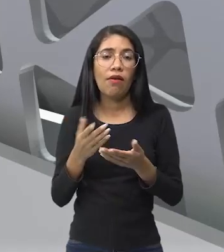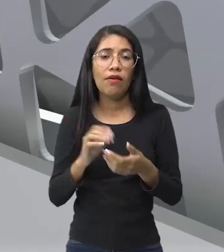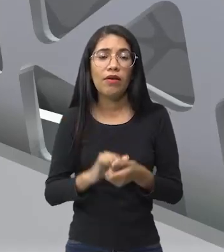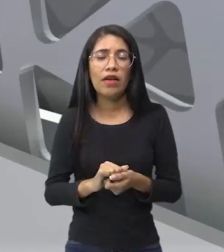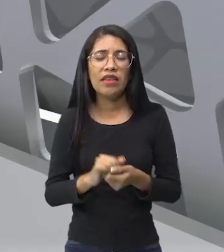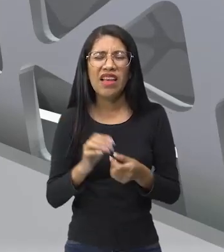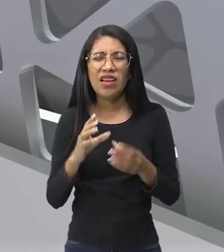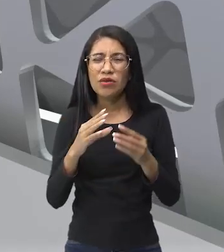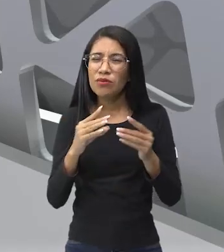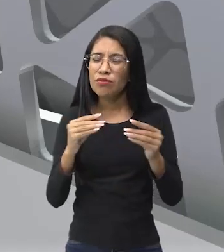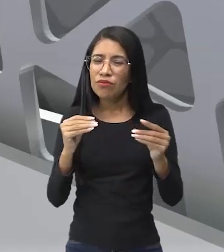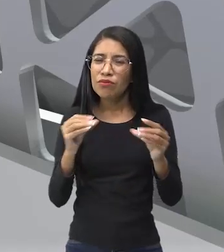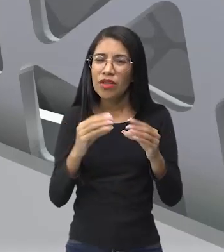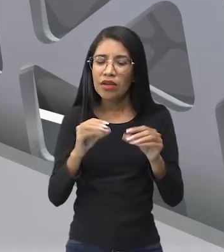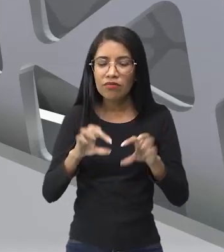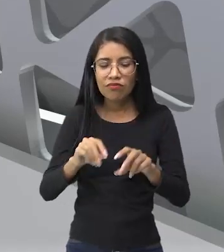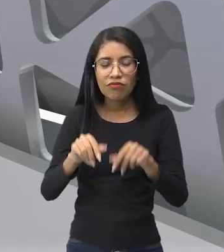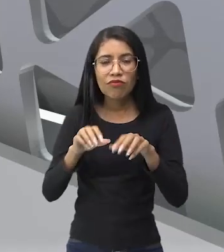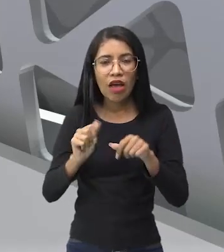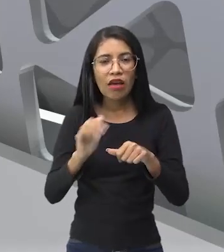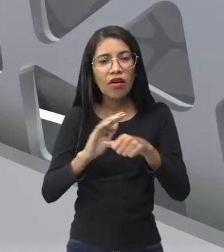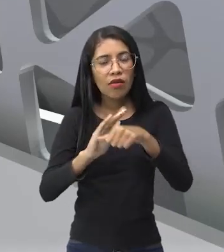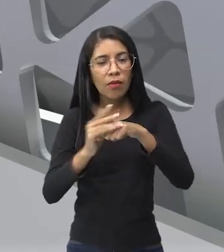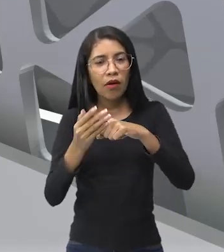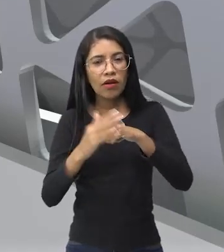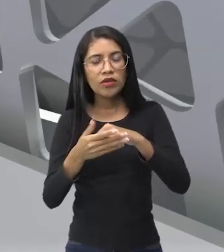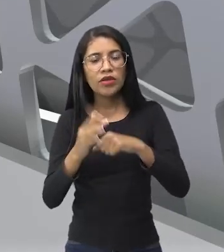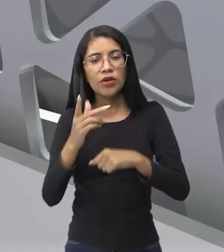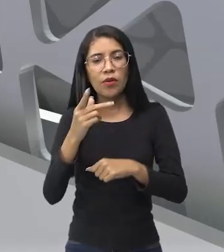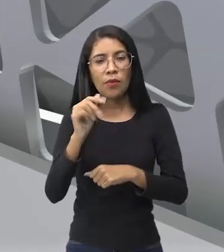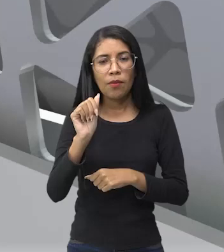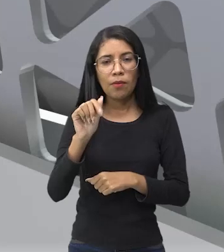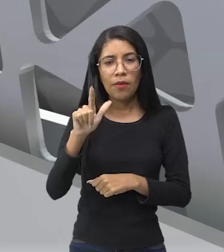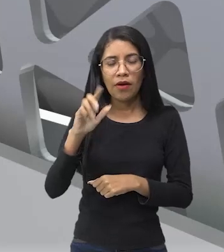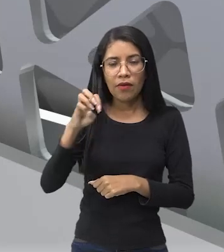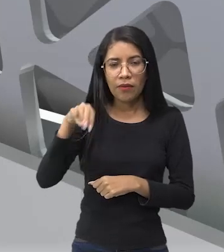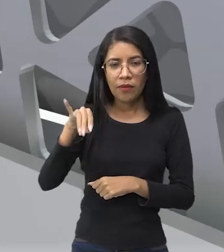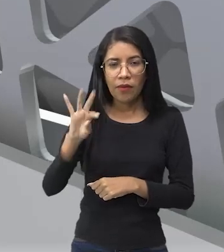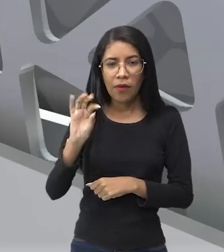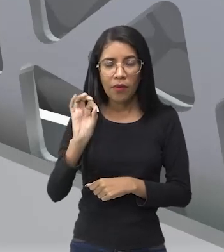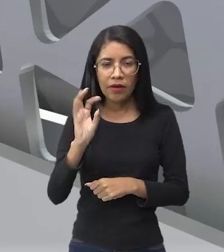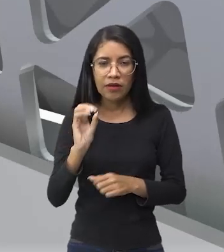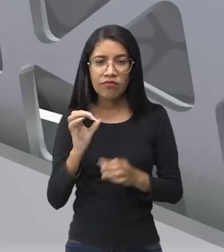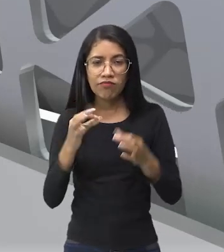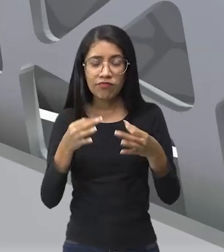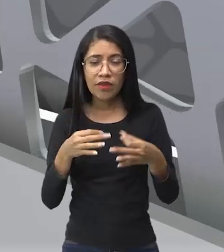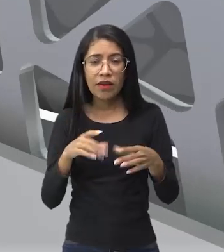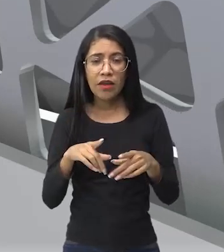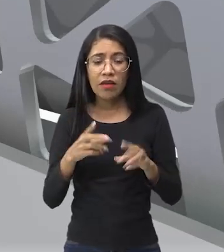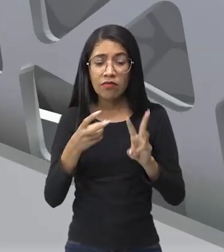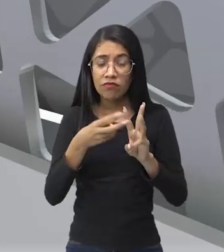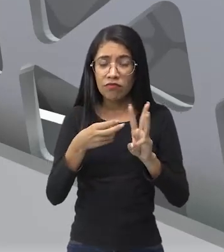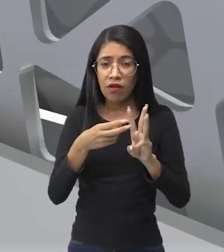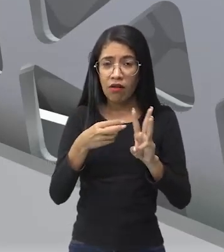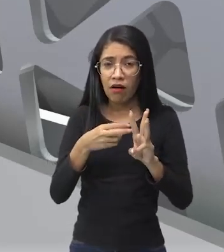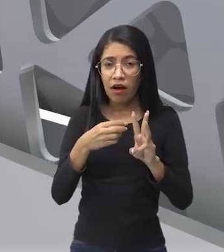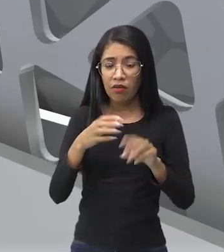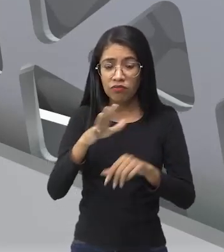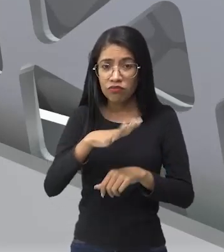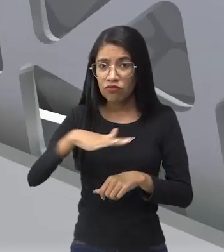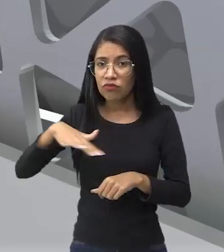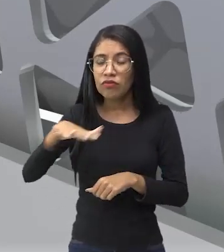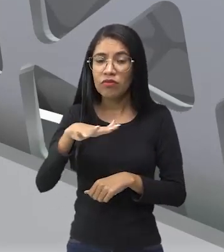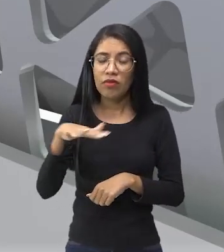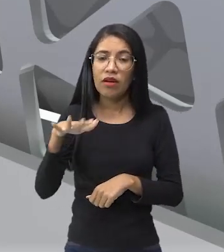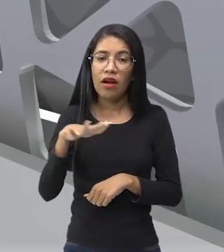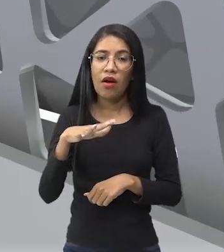pouco escasso, né, essa questão do açaí, do buriti, do palmito, certo? Nós estamos falando dos indígenas de forma